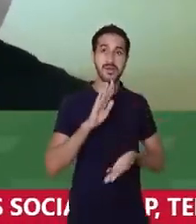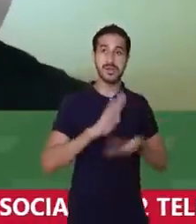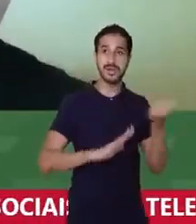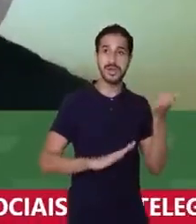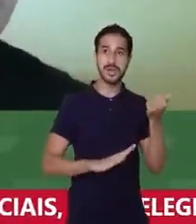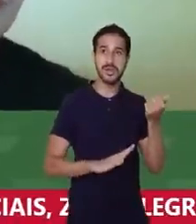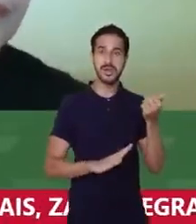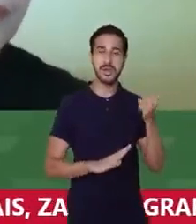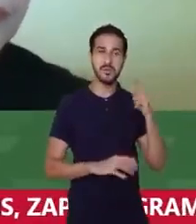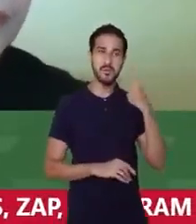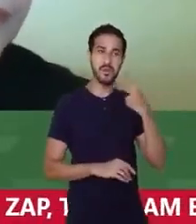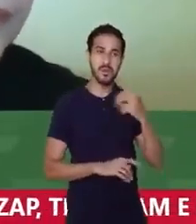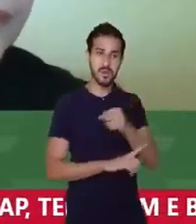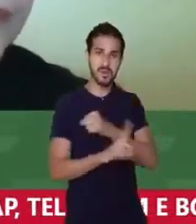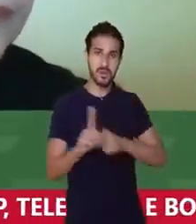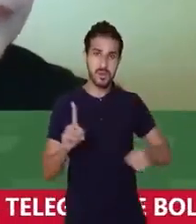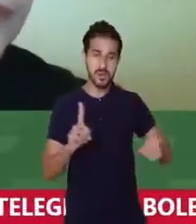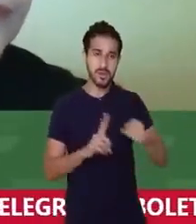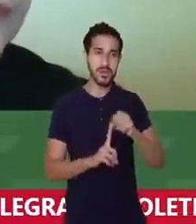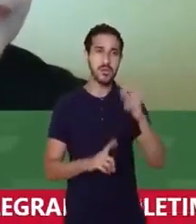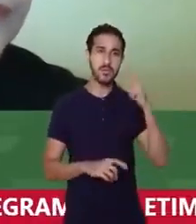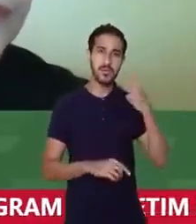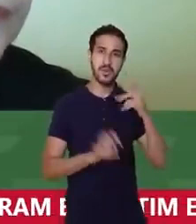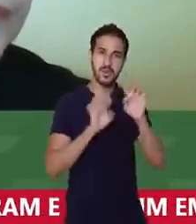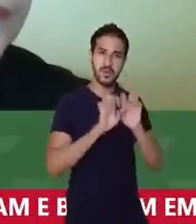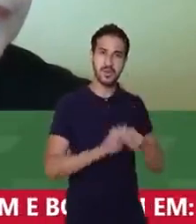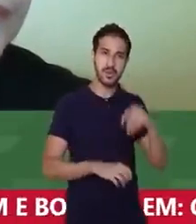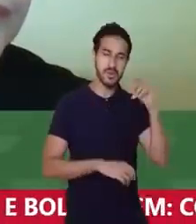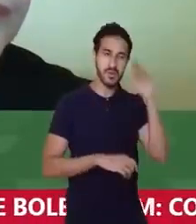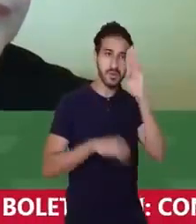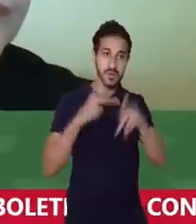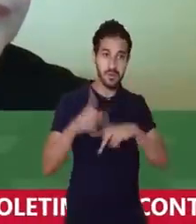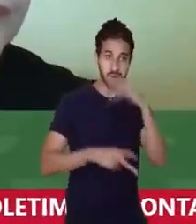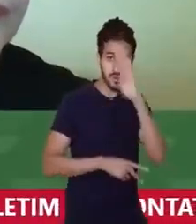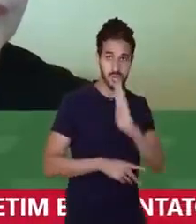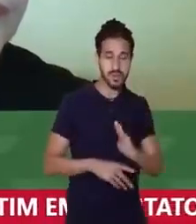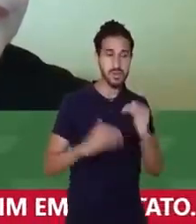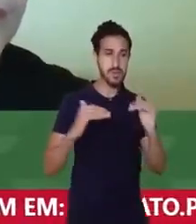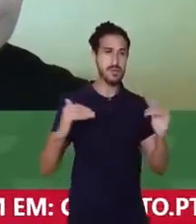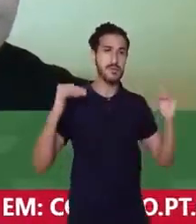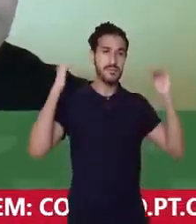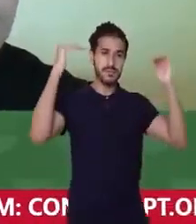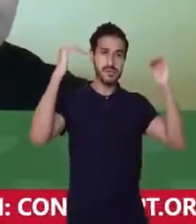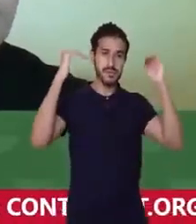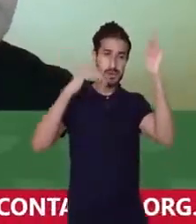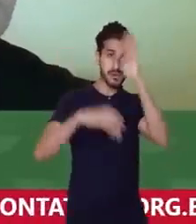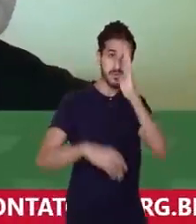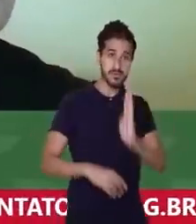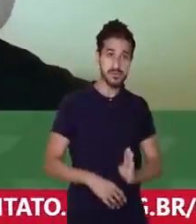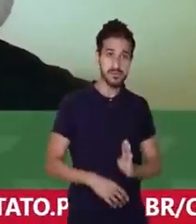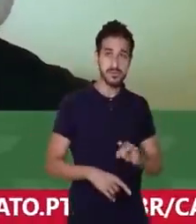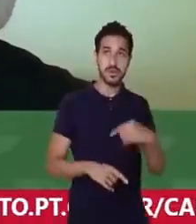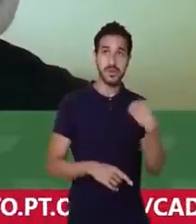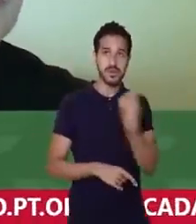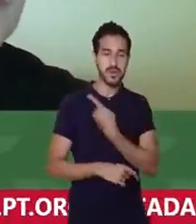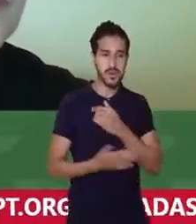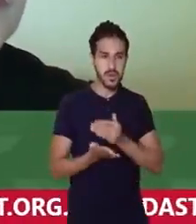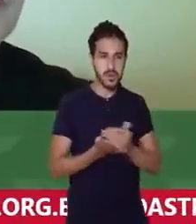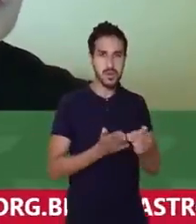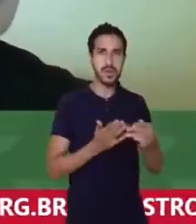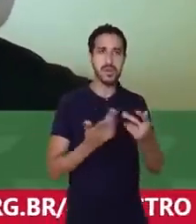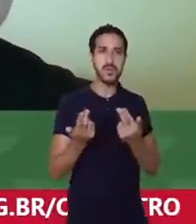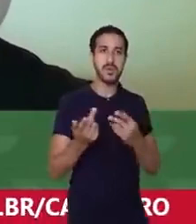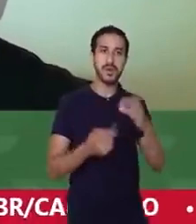afastar políticas sociais, políticas de estudo do povo brasileiro, a soberania brasileira, e nós entramos, como a